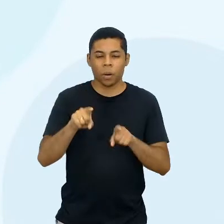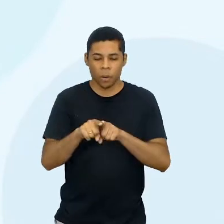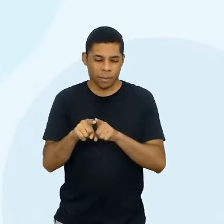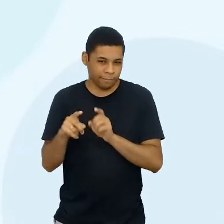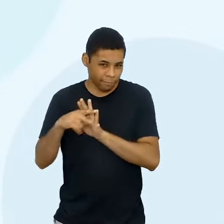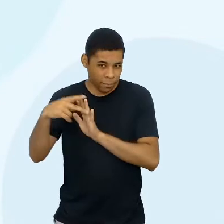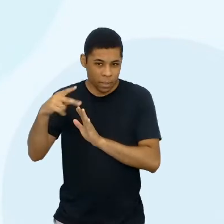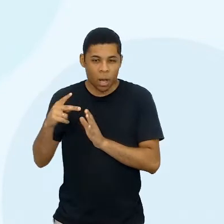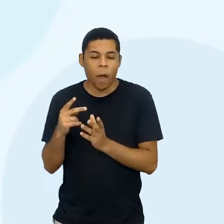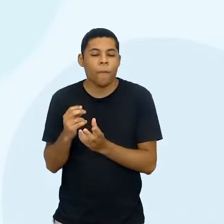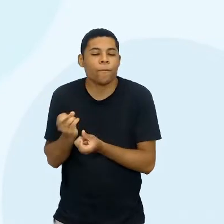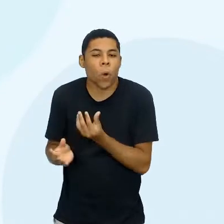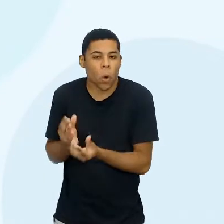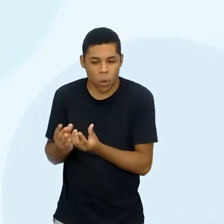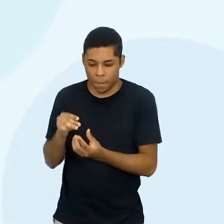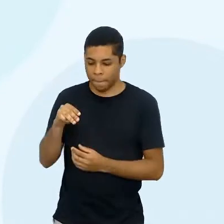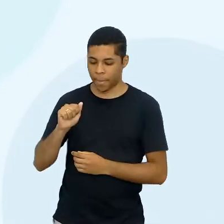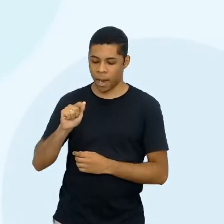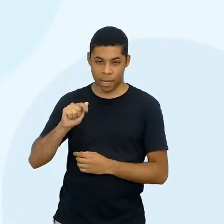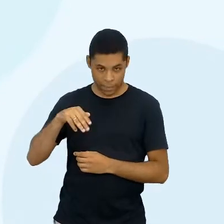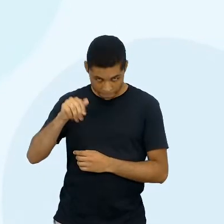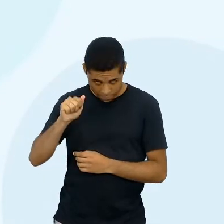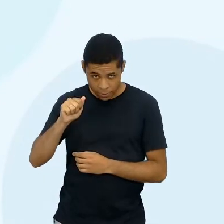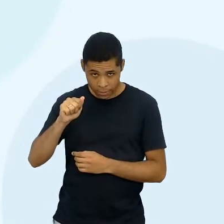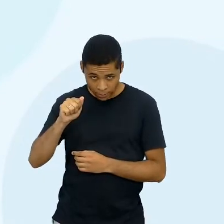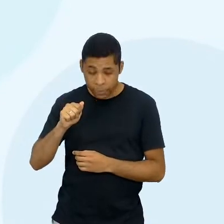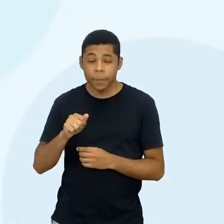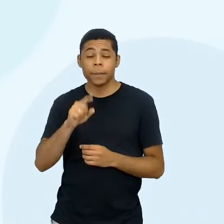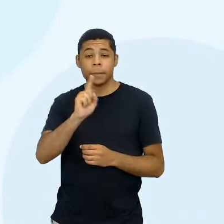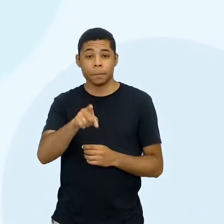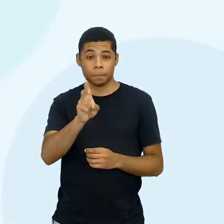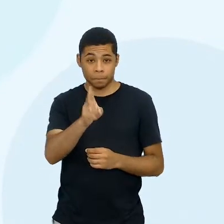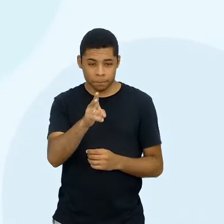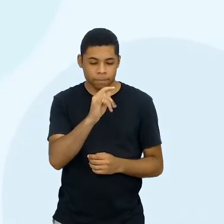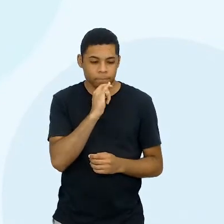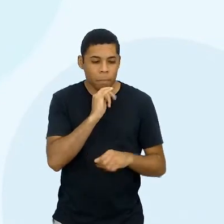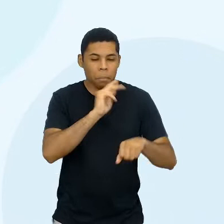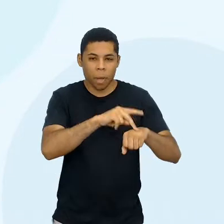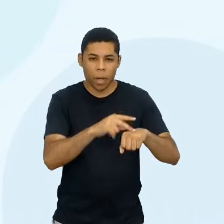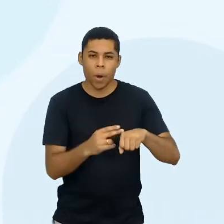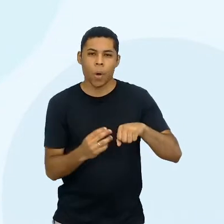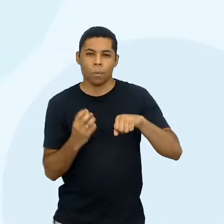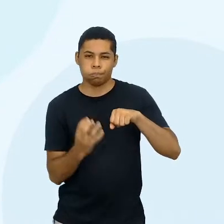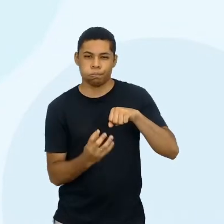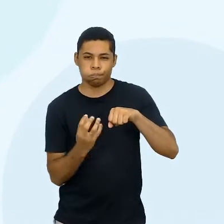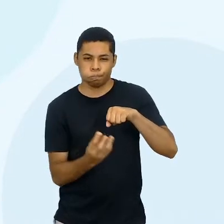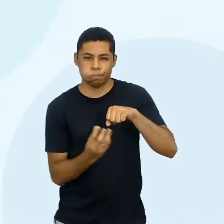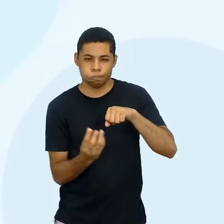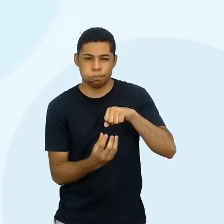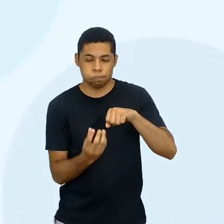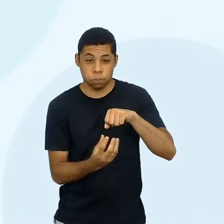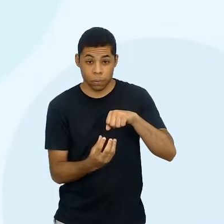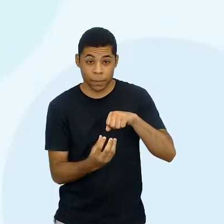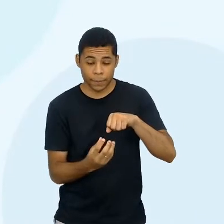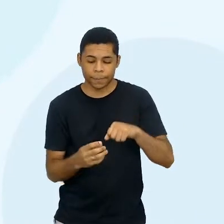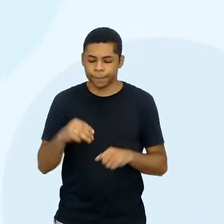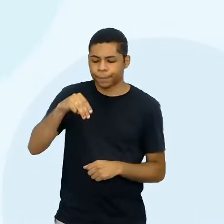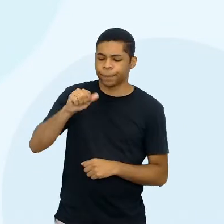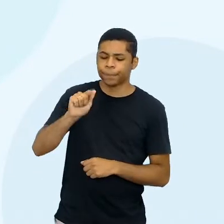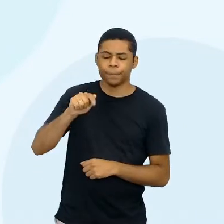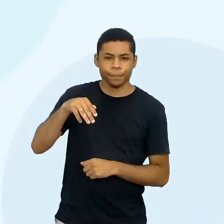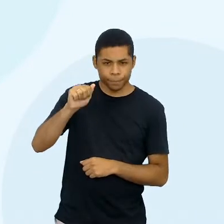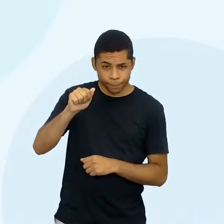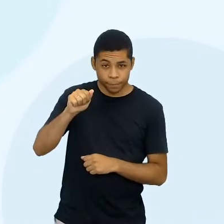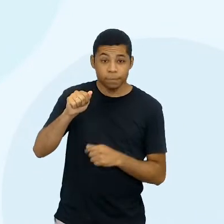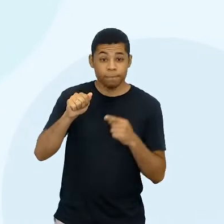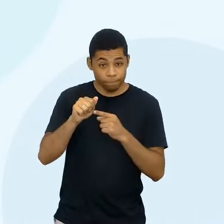São rochas que se formaram pelo resfriamento e solidificação de um magma. Magma é um material em